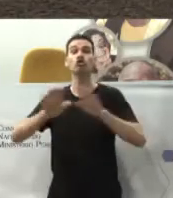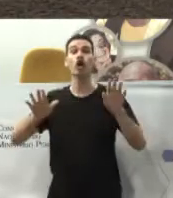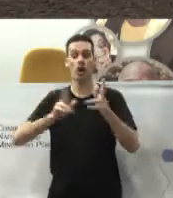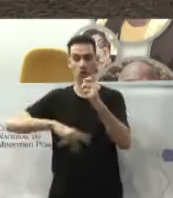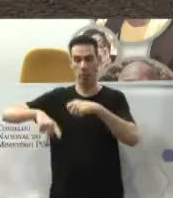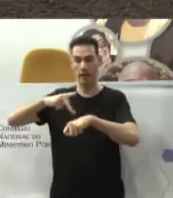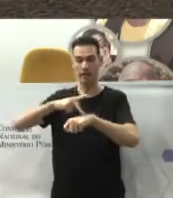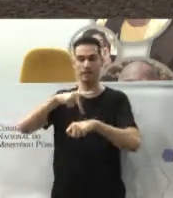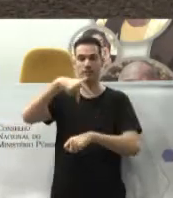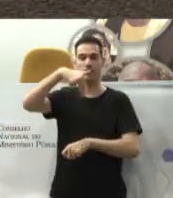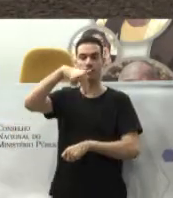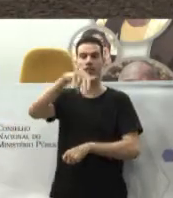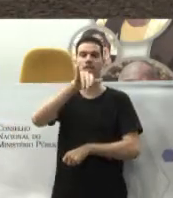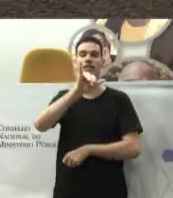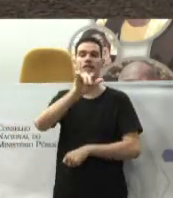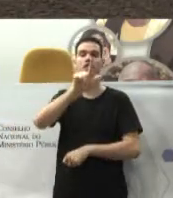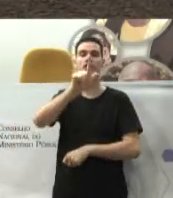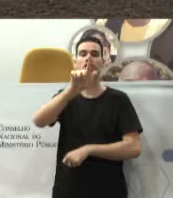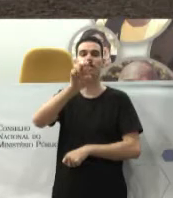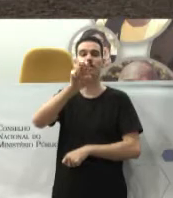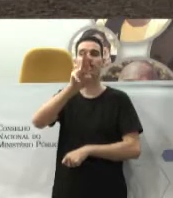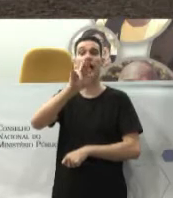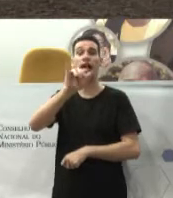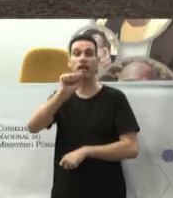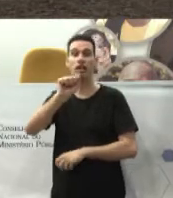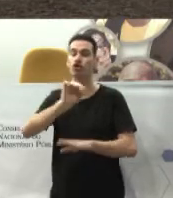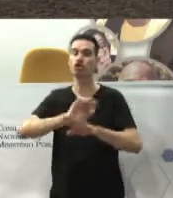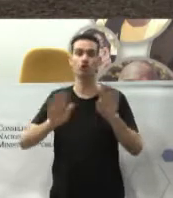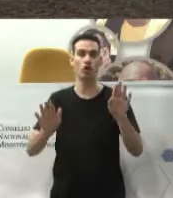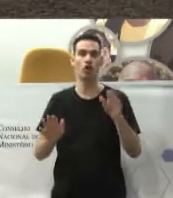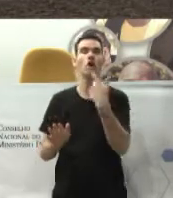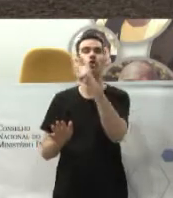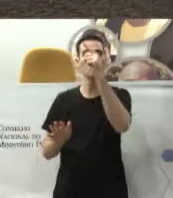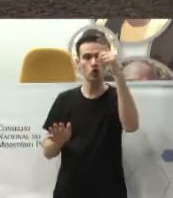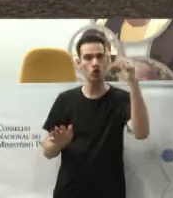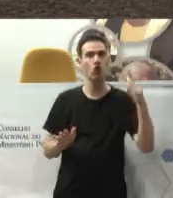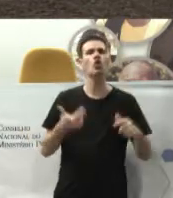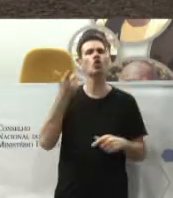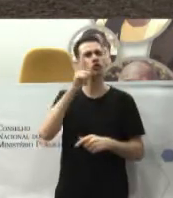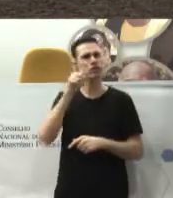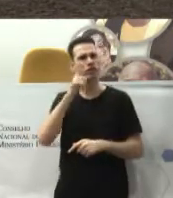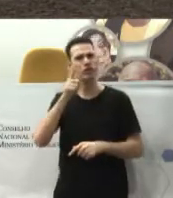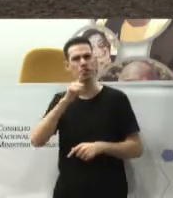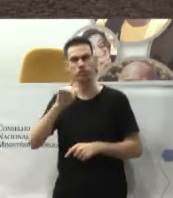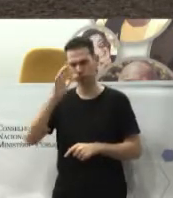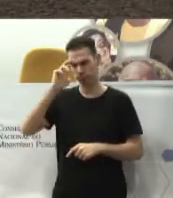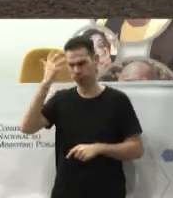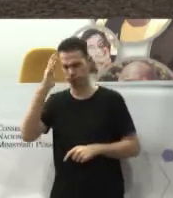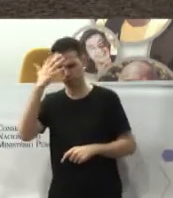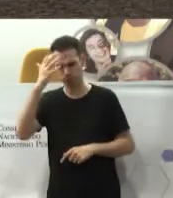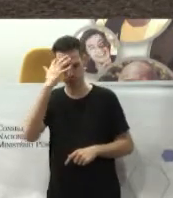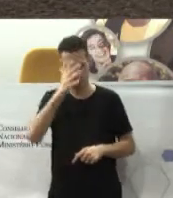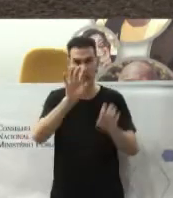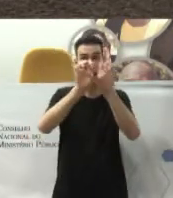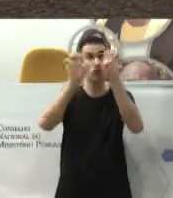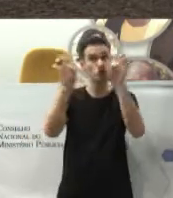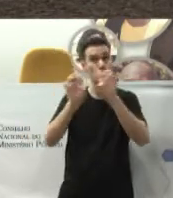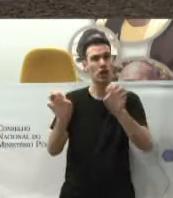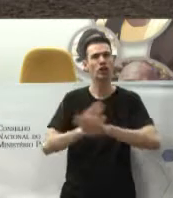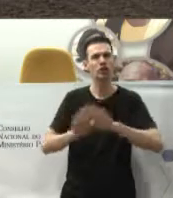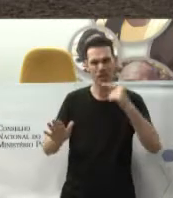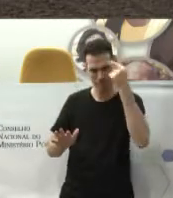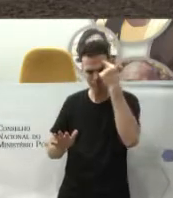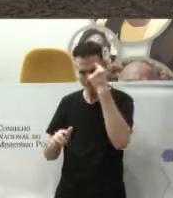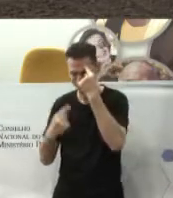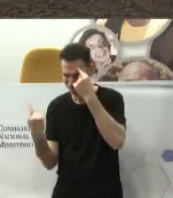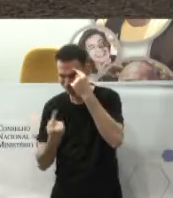Por quê? Porque os demais países investiram em soluções estruturais, que valiam para todo mundo, e não em ações individuais. Então, e